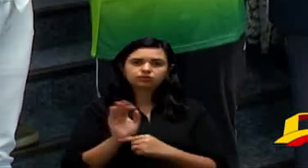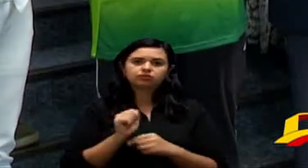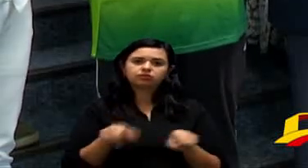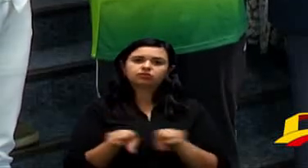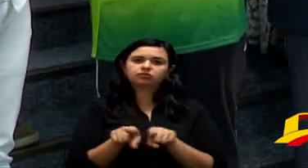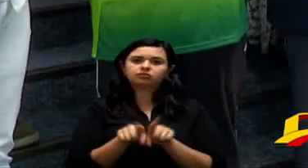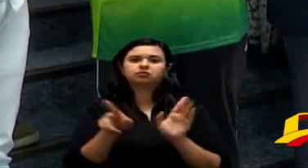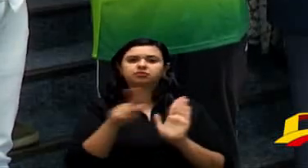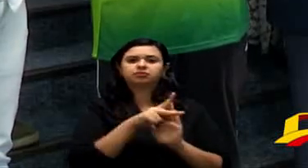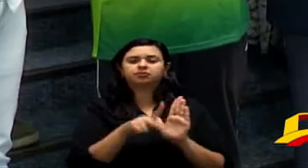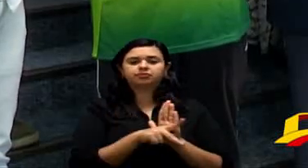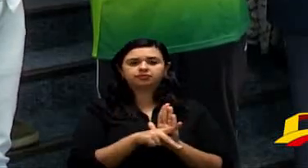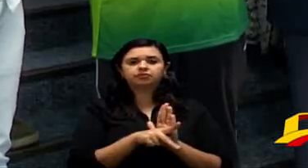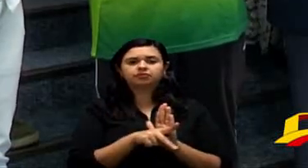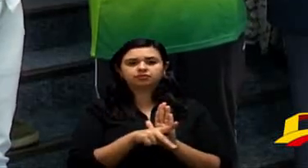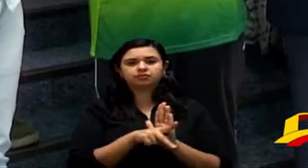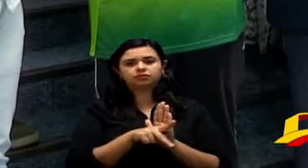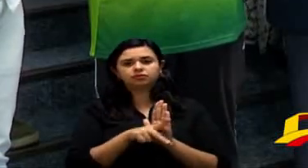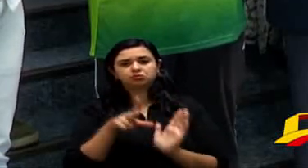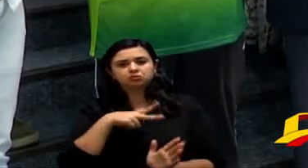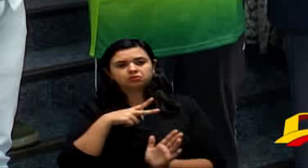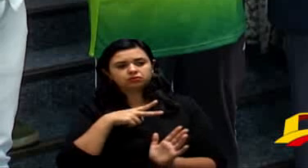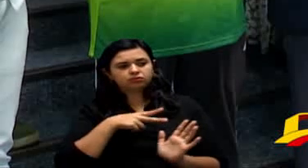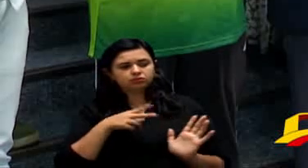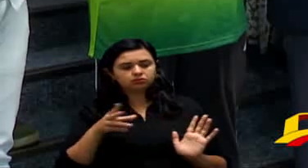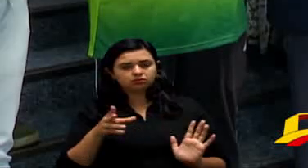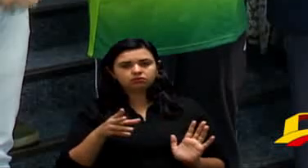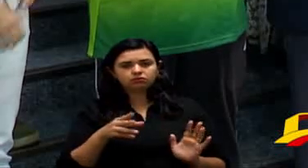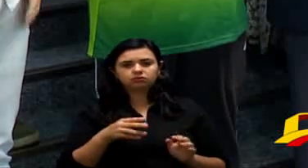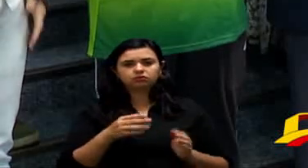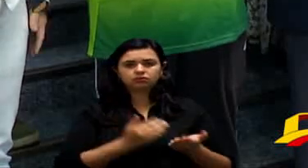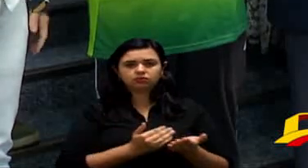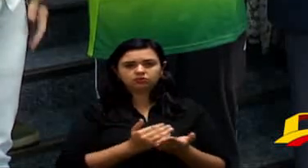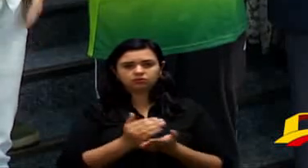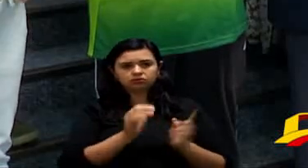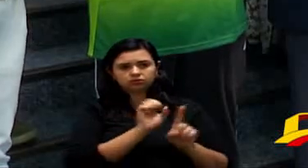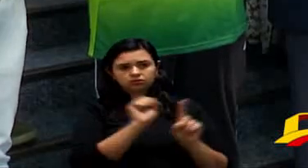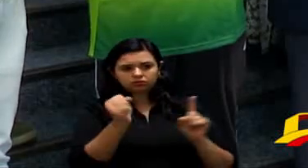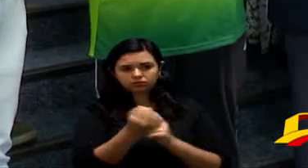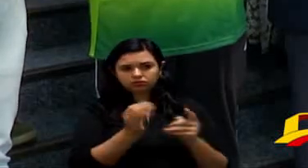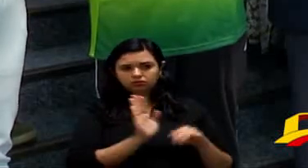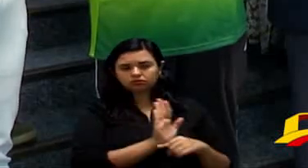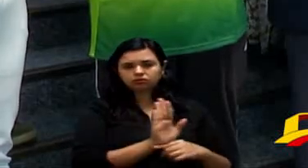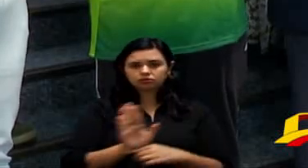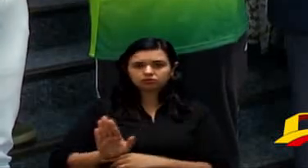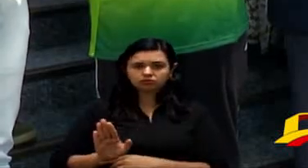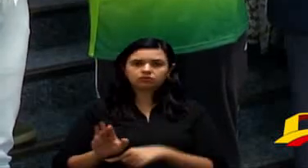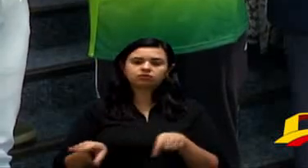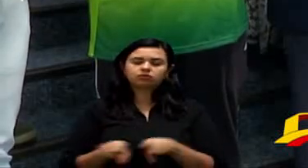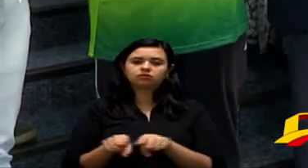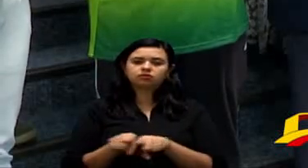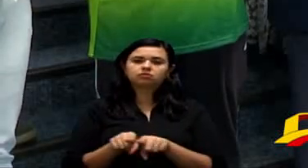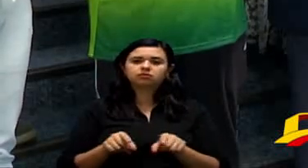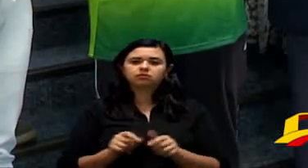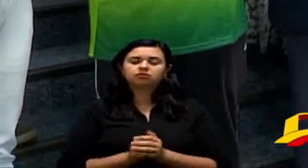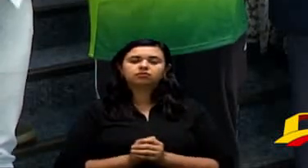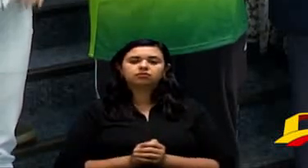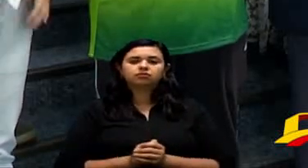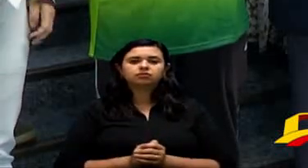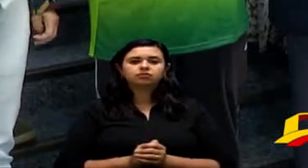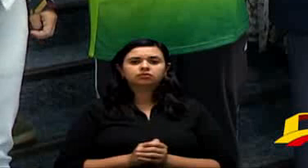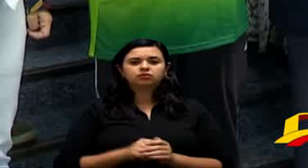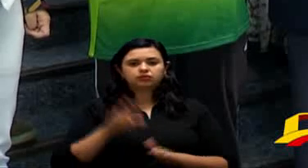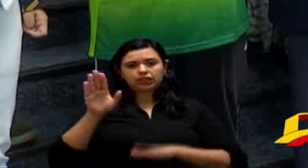os projetos da iniciativa privada também ligados à questão social assim também como as instituições